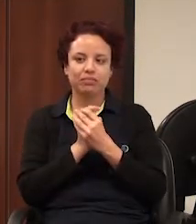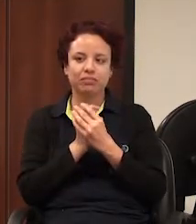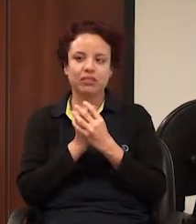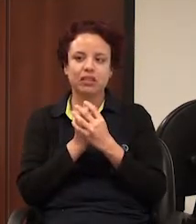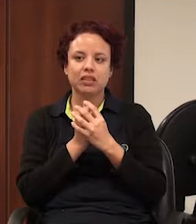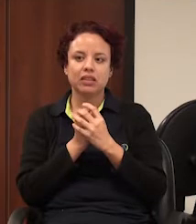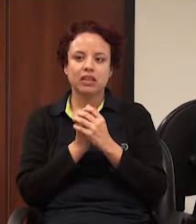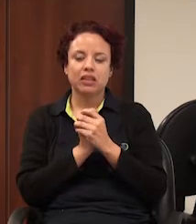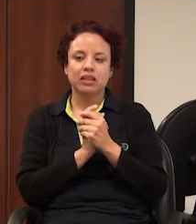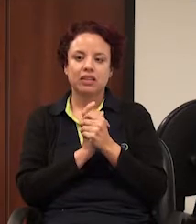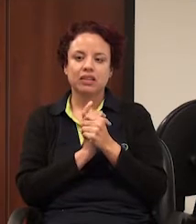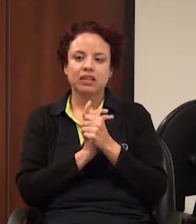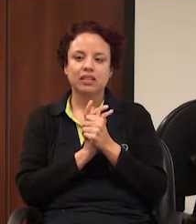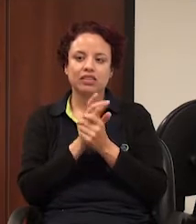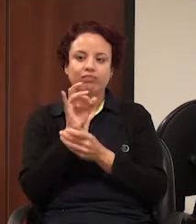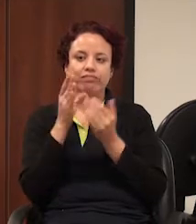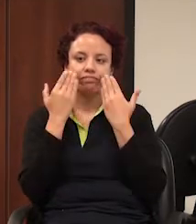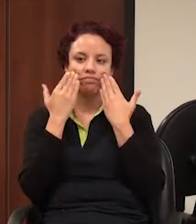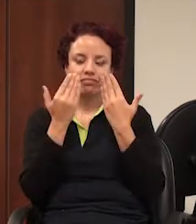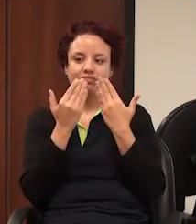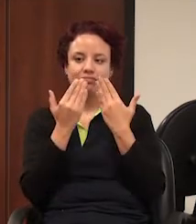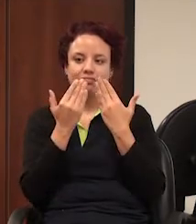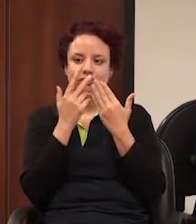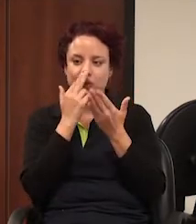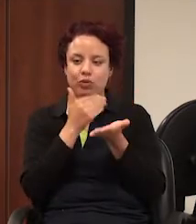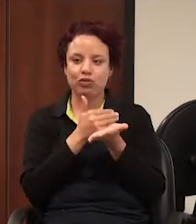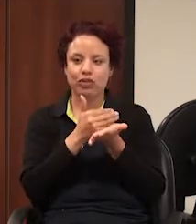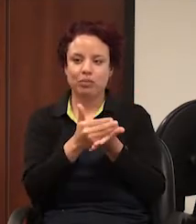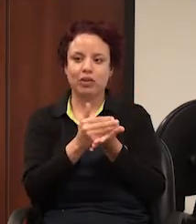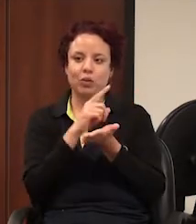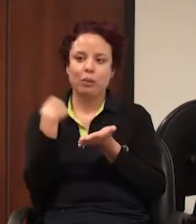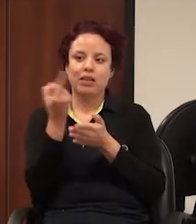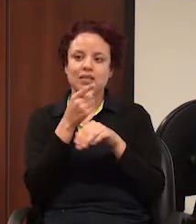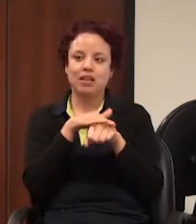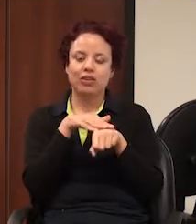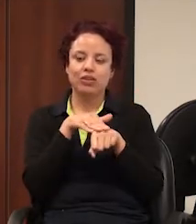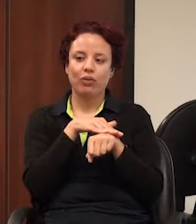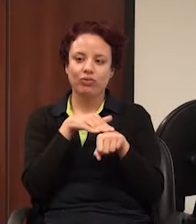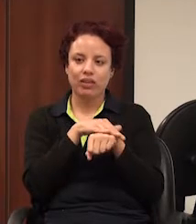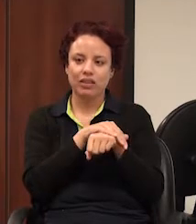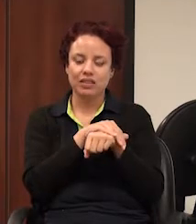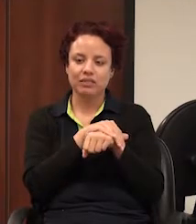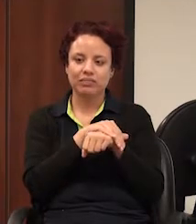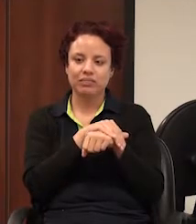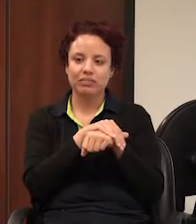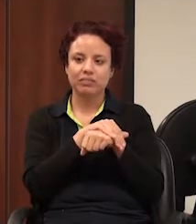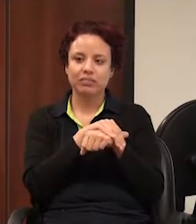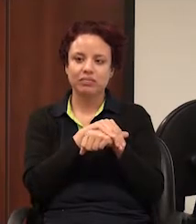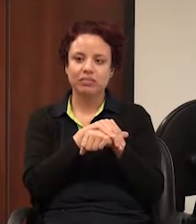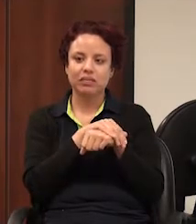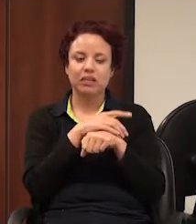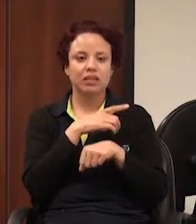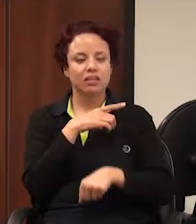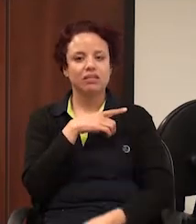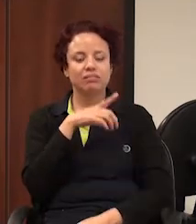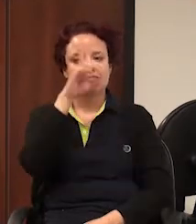Um pouco para ilustrar, ou para começar essa nossa conversa, eu me dei direito